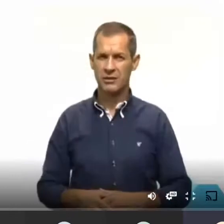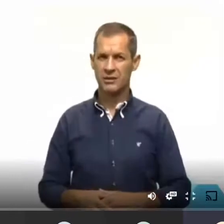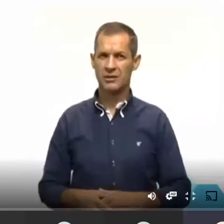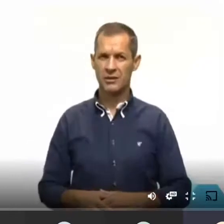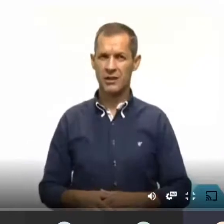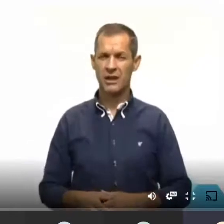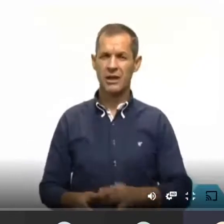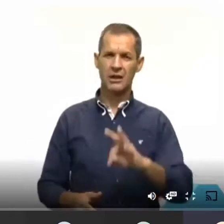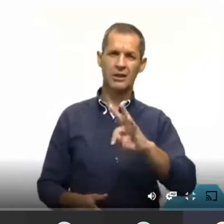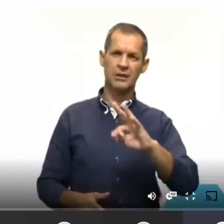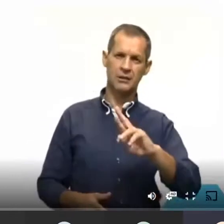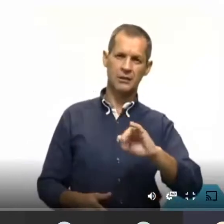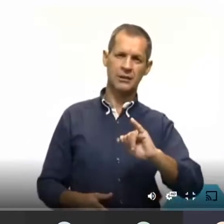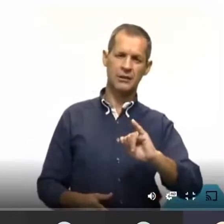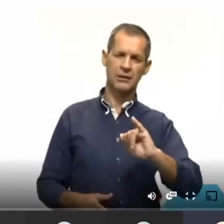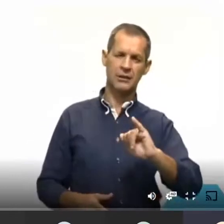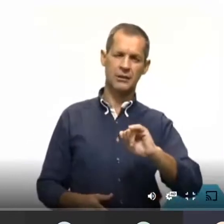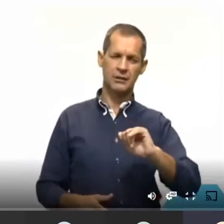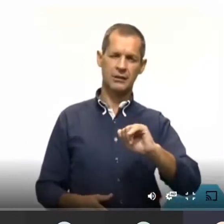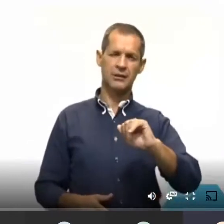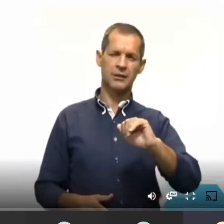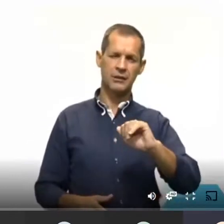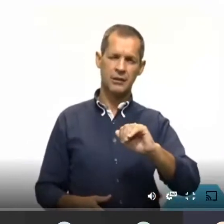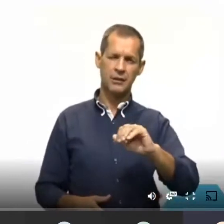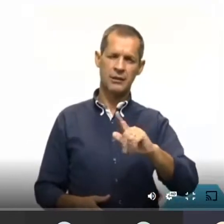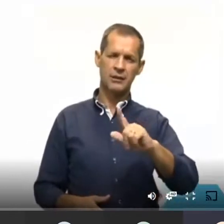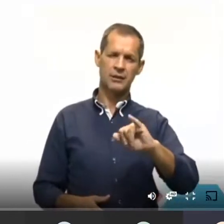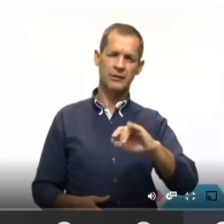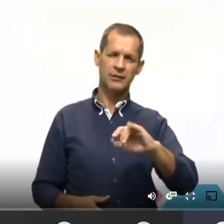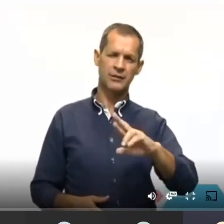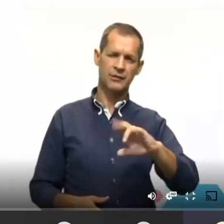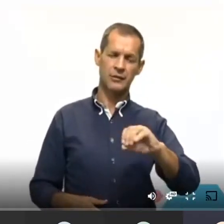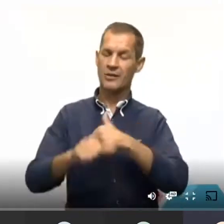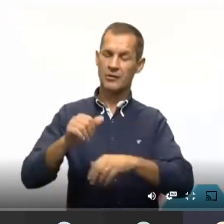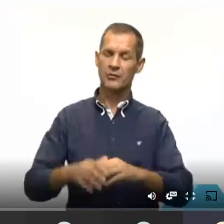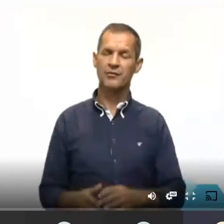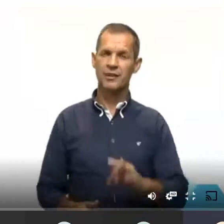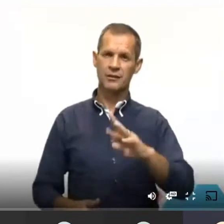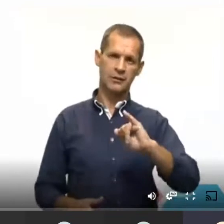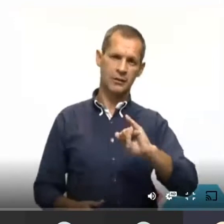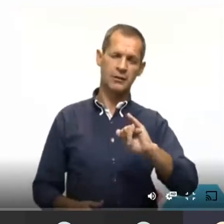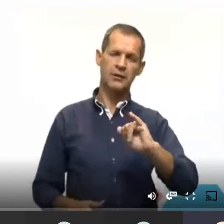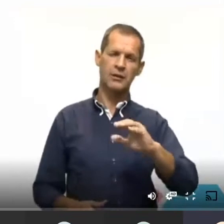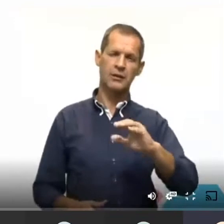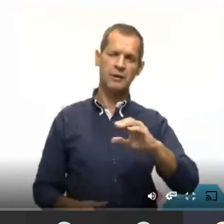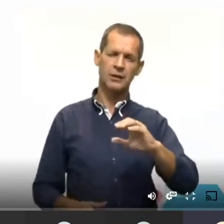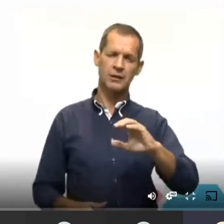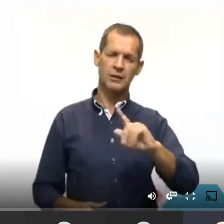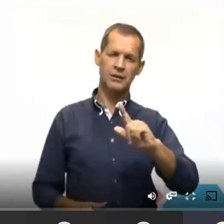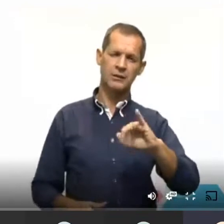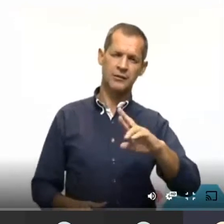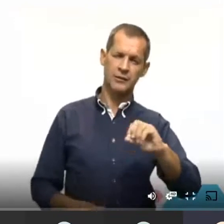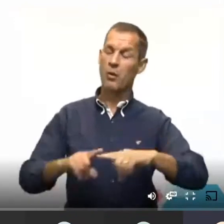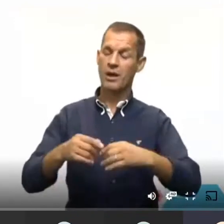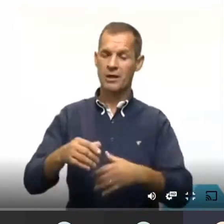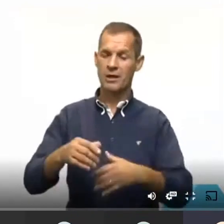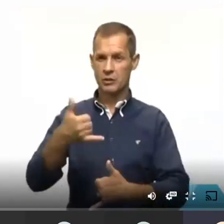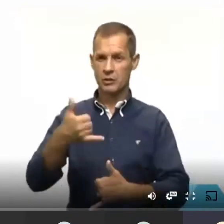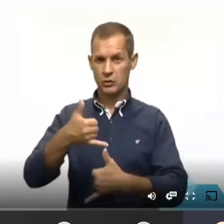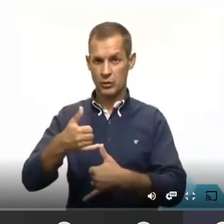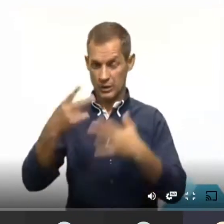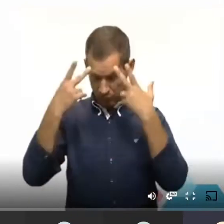em triglicerídeos, tá ok? Essa conversão de triglicerídeos na dieta normolipídica, no